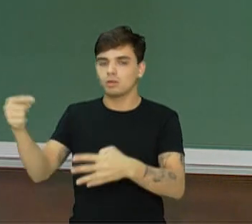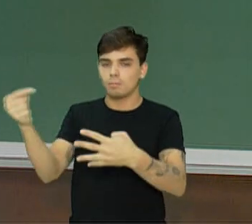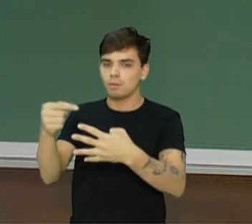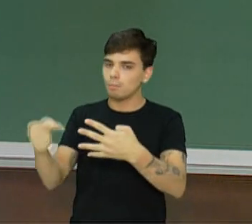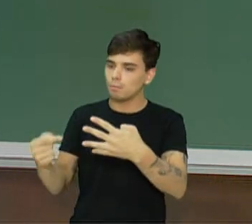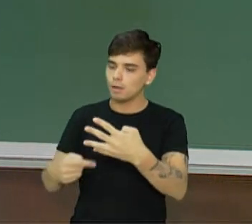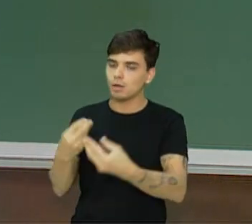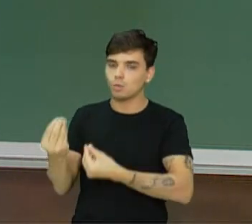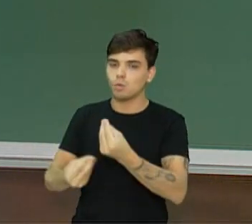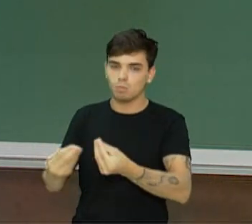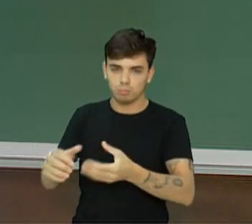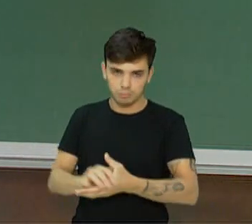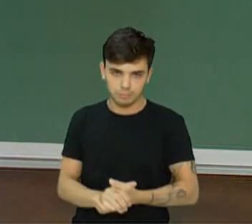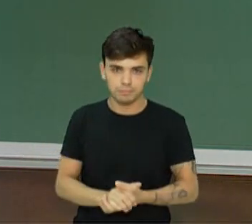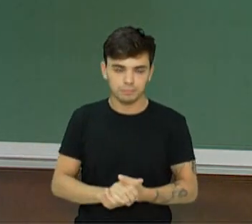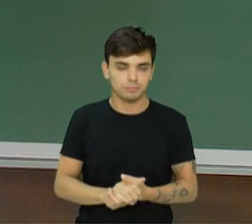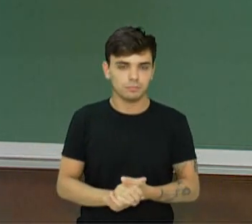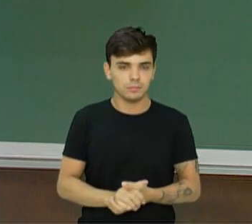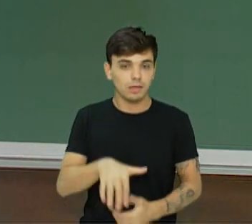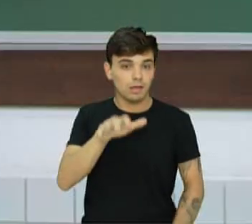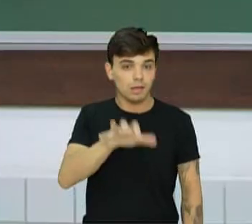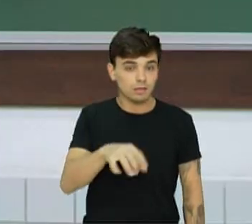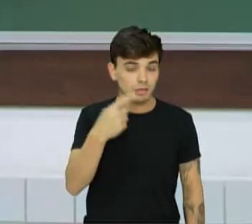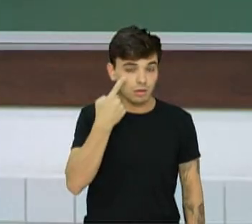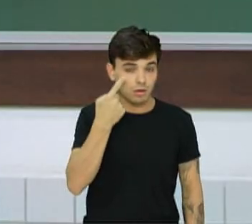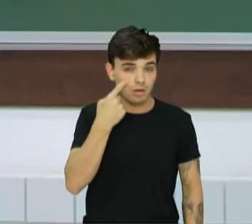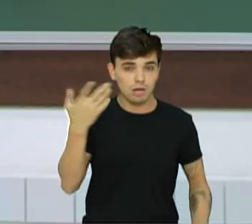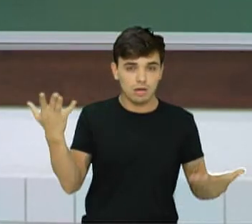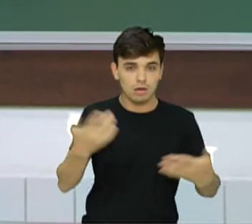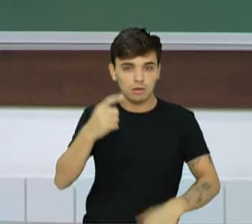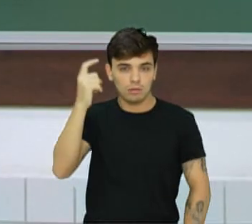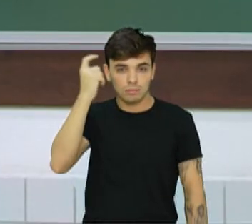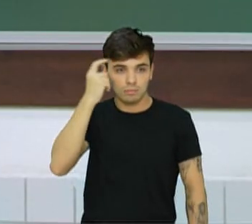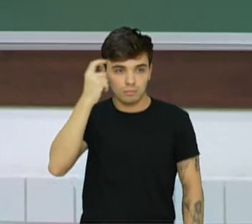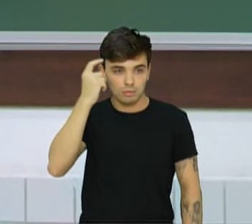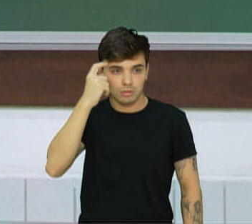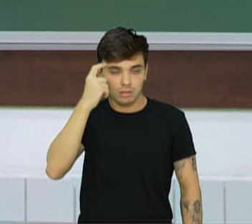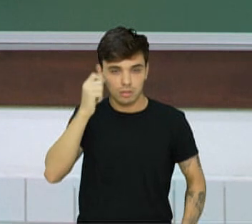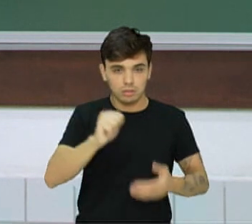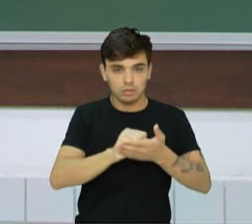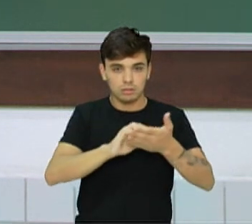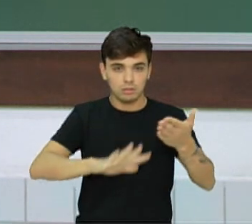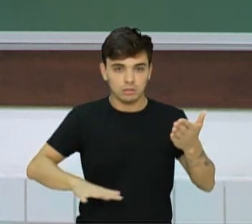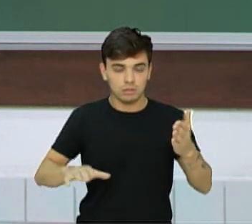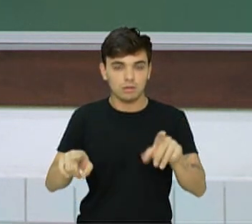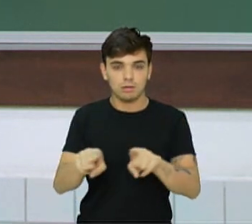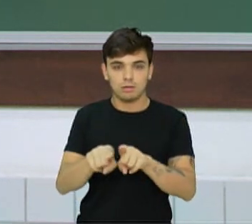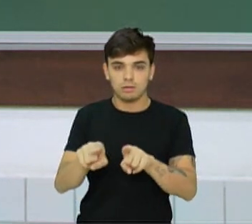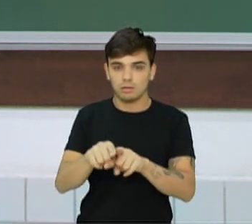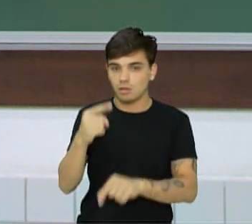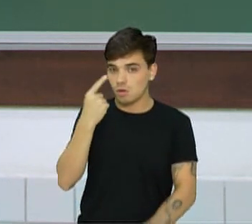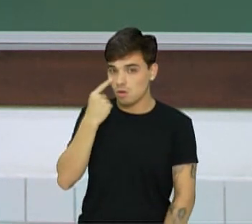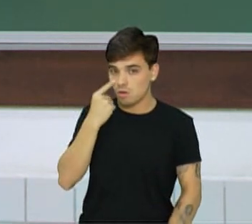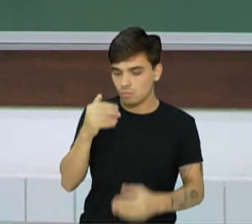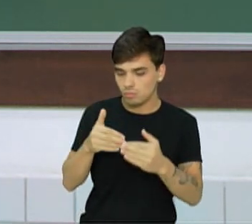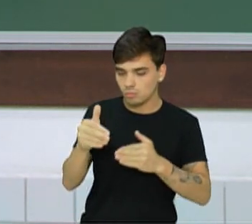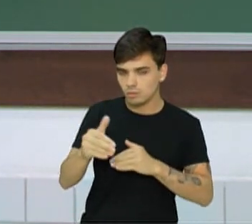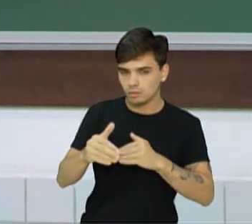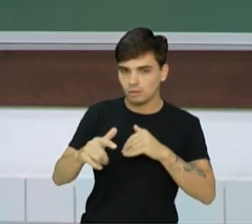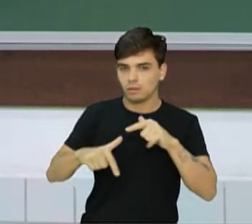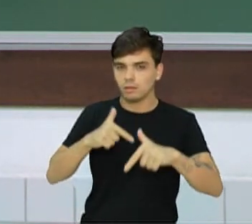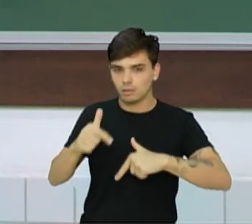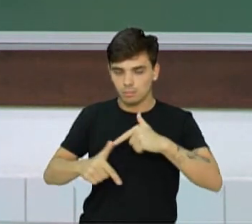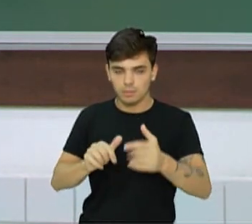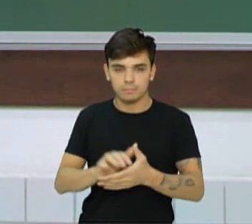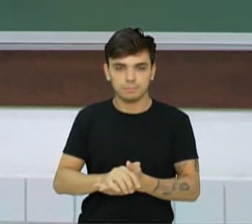de mobilização. E é justamente isso que a gente vai pensar na nossa atividade Mão na Massa. Então agora